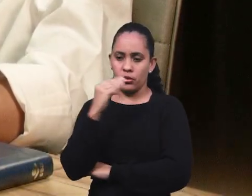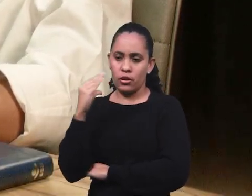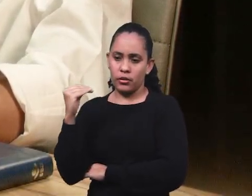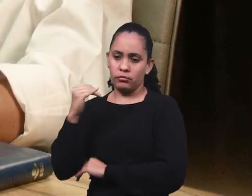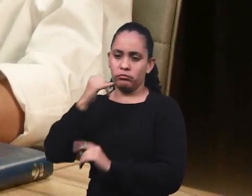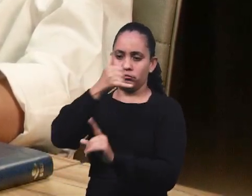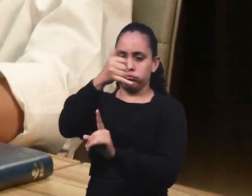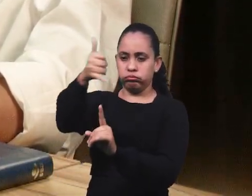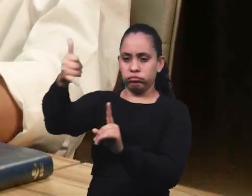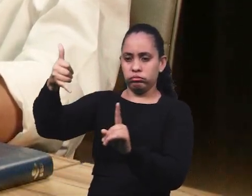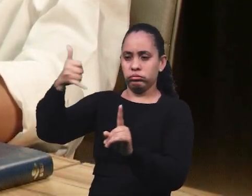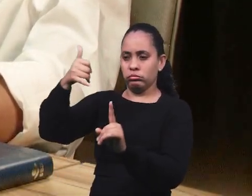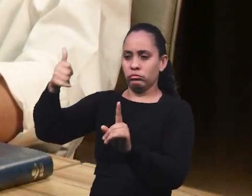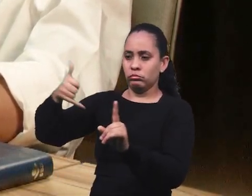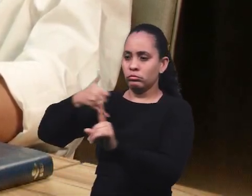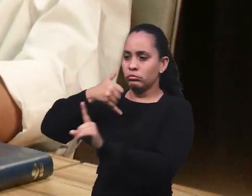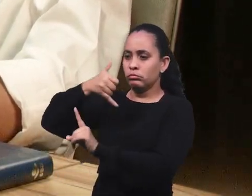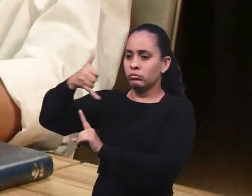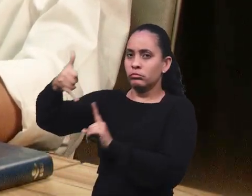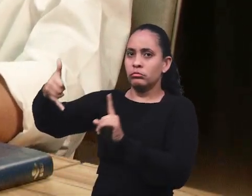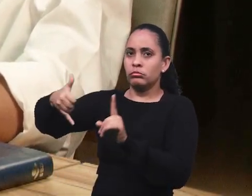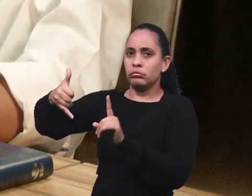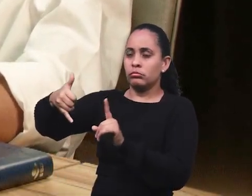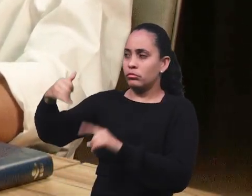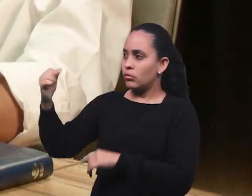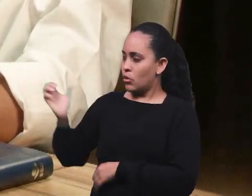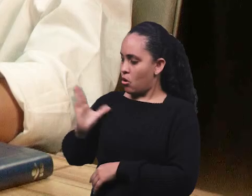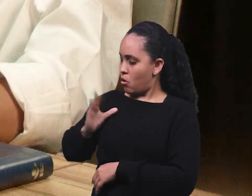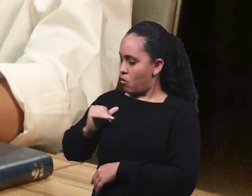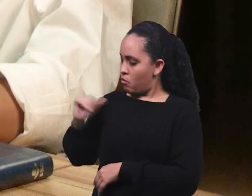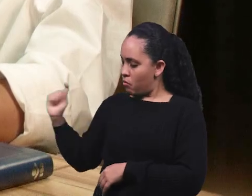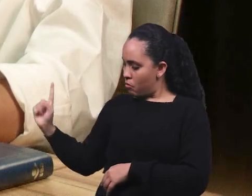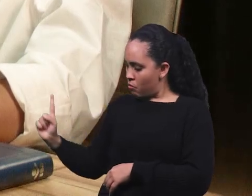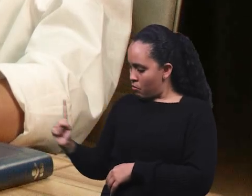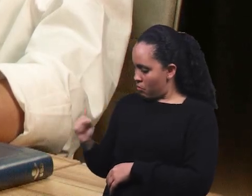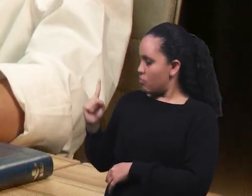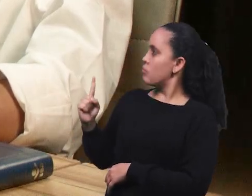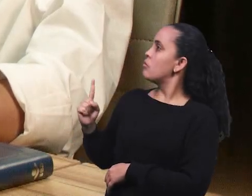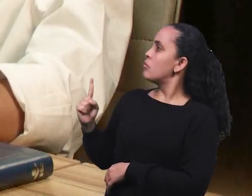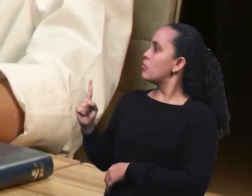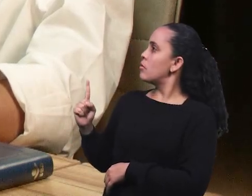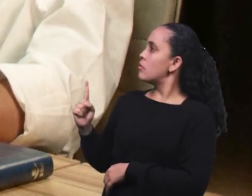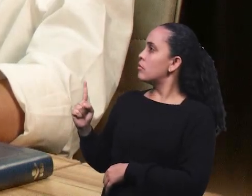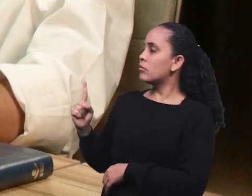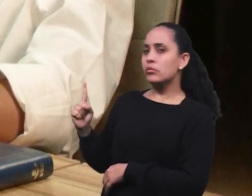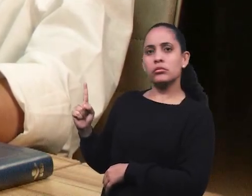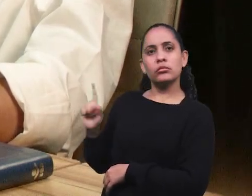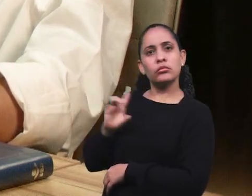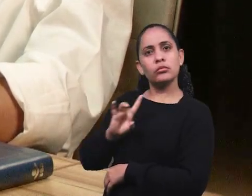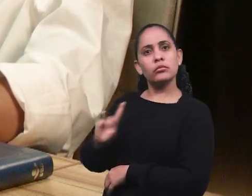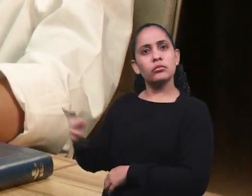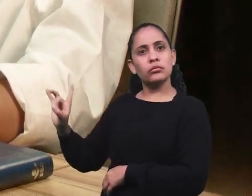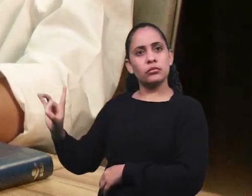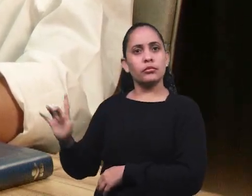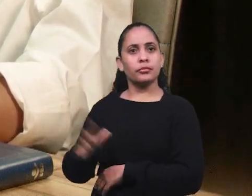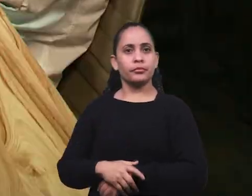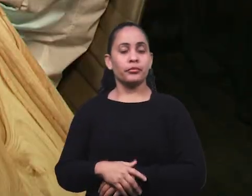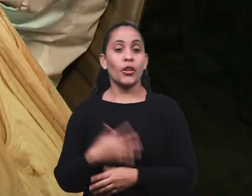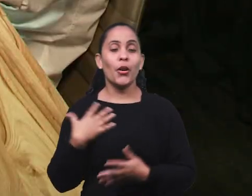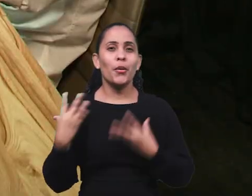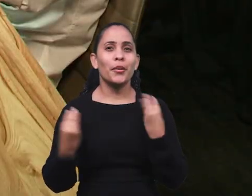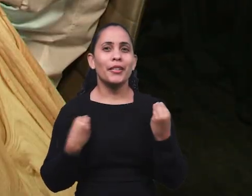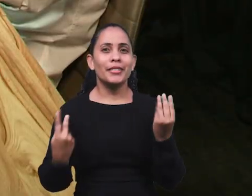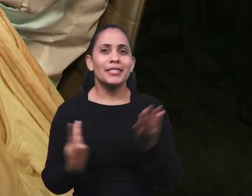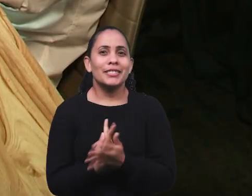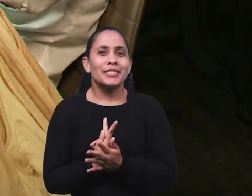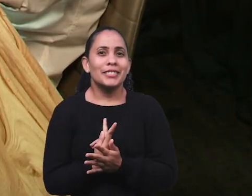Aí eu olhava assim e tinha um anjo assim grande do meu lado, e em cada adolescente. Que bênção. E como é que